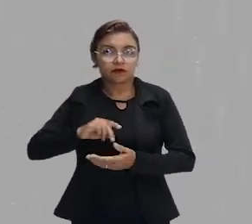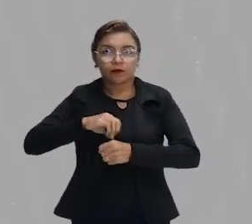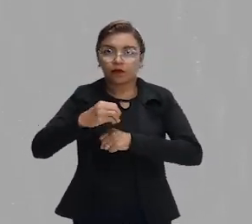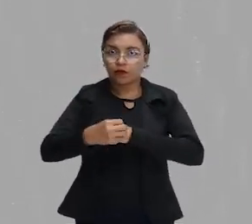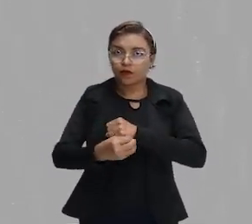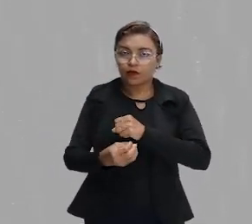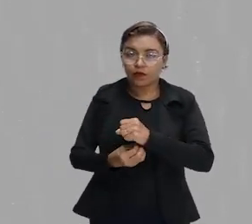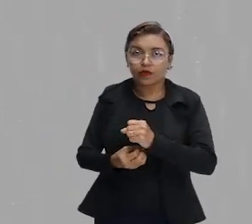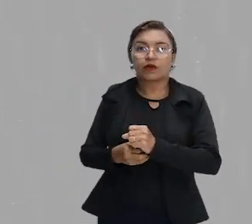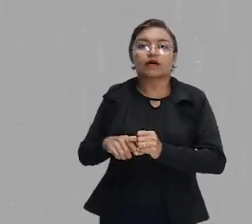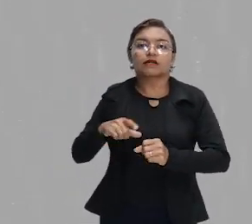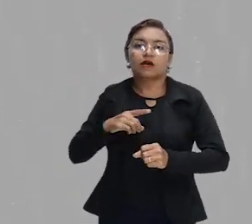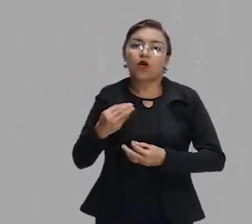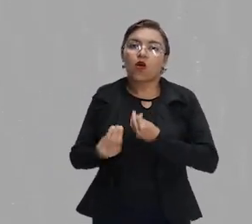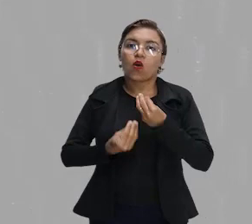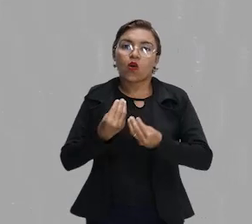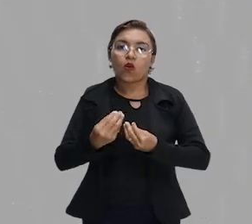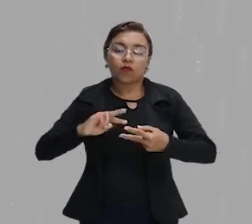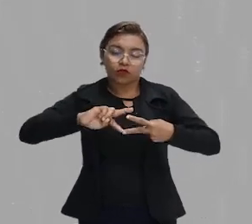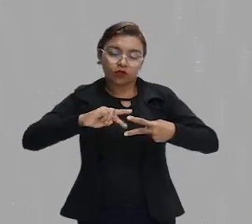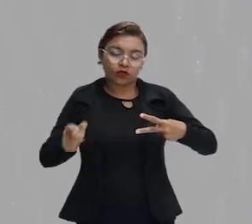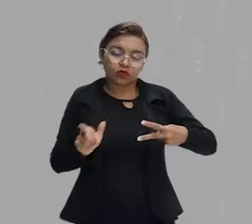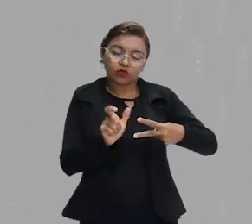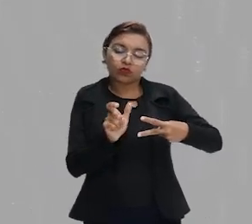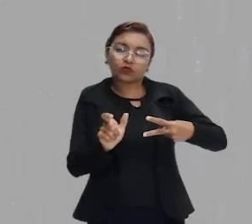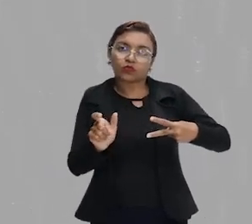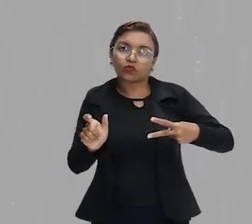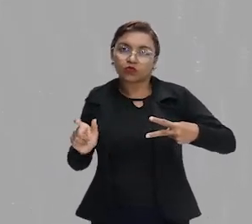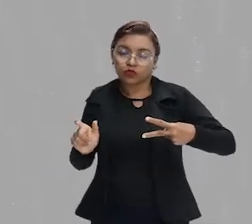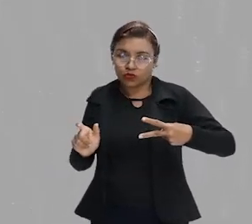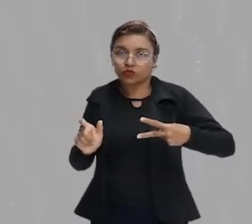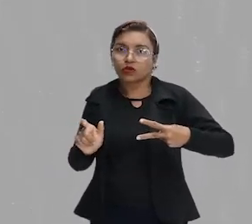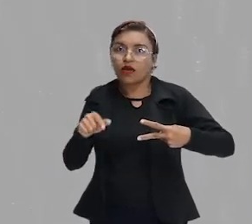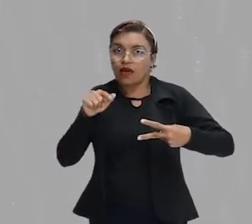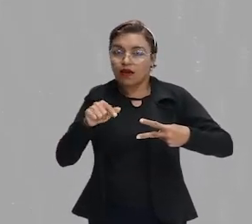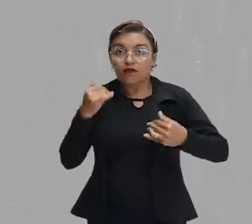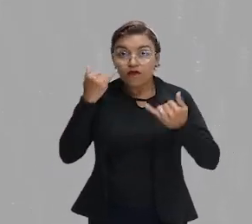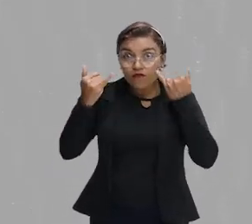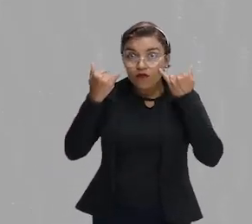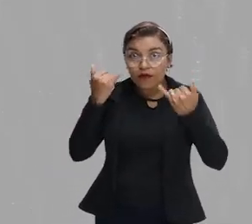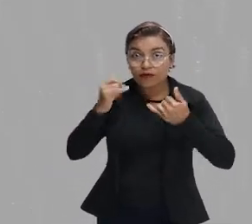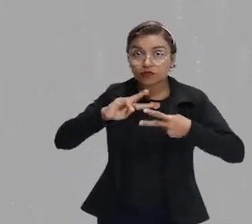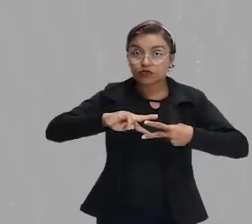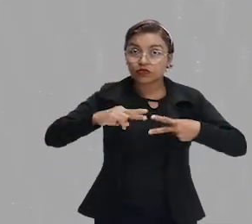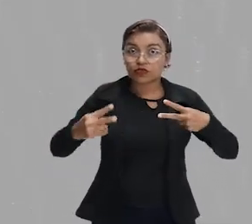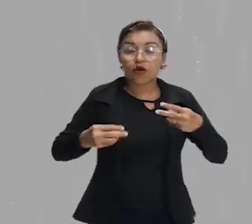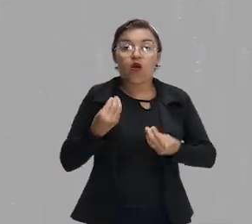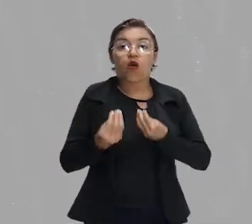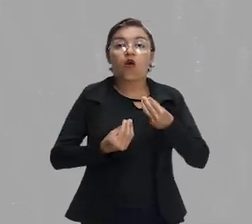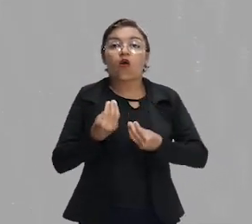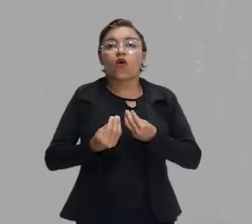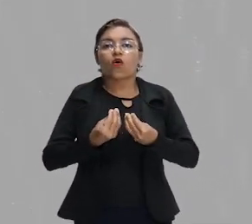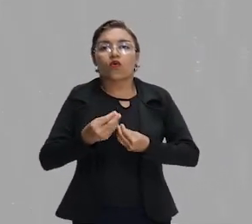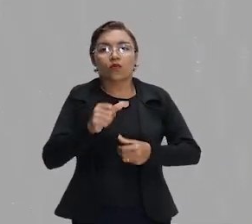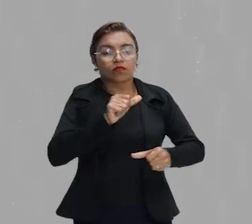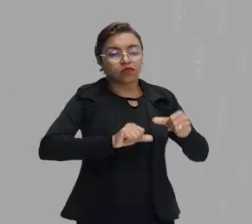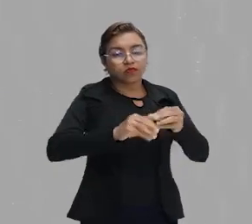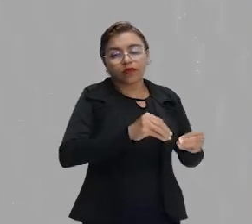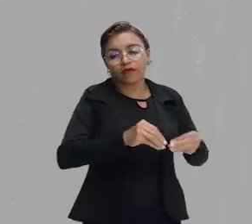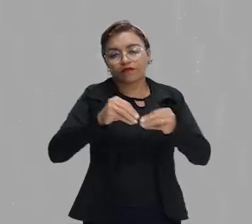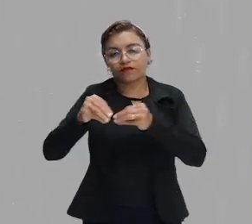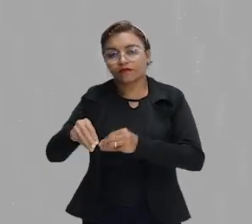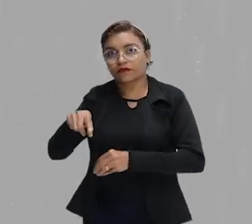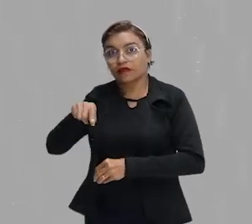como os genes, eles são essa informação genética contida nos genes, como que ela é transferida para o